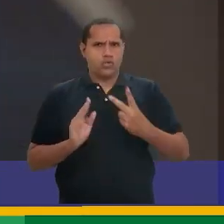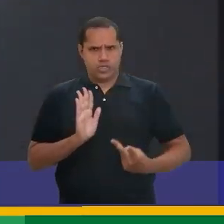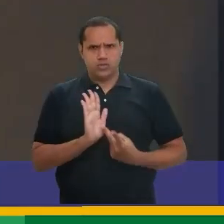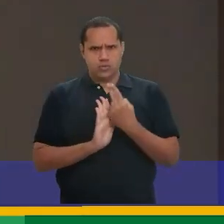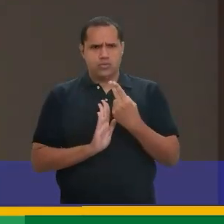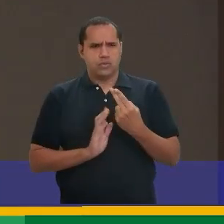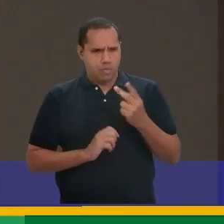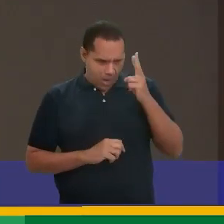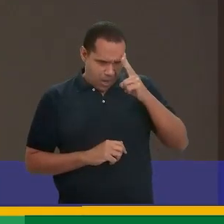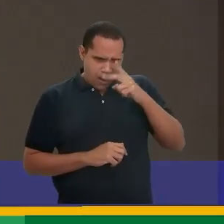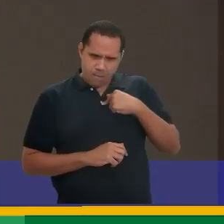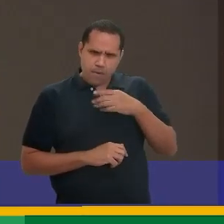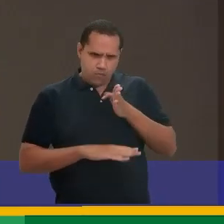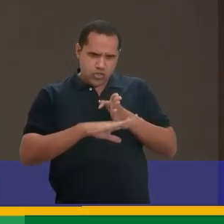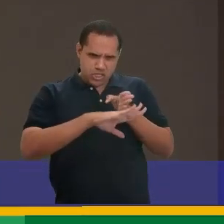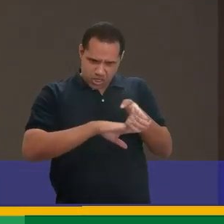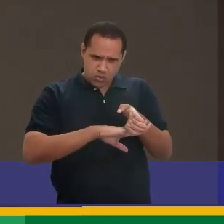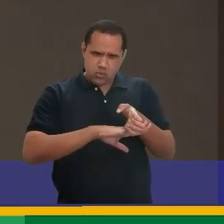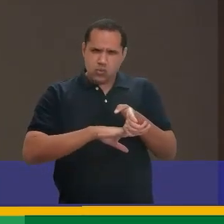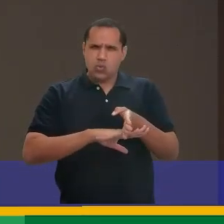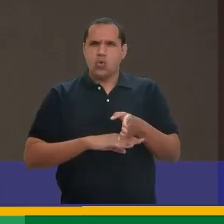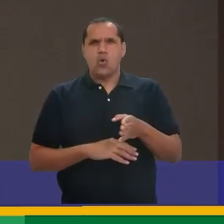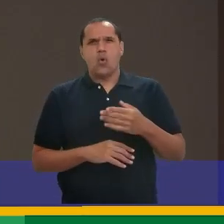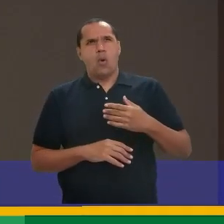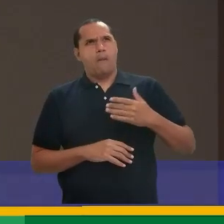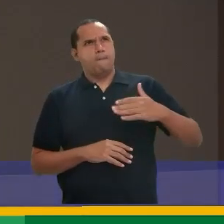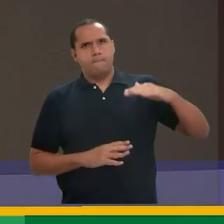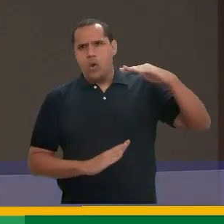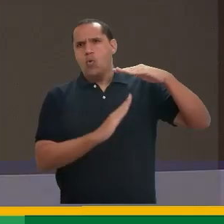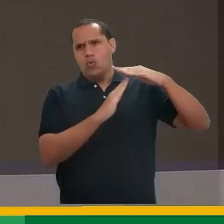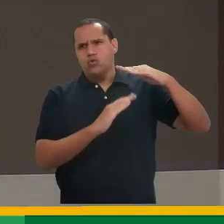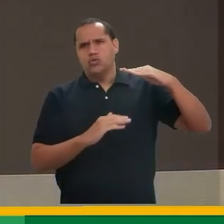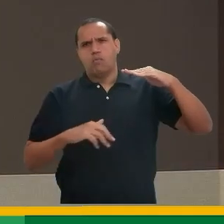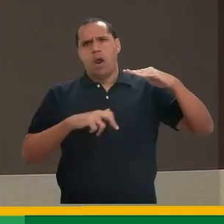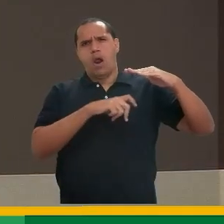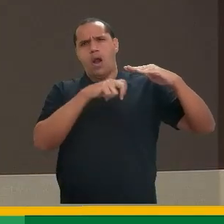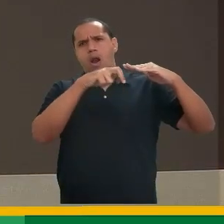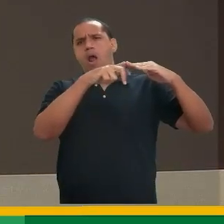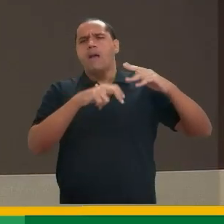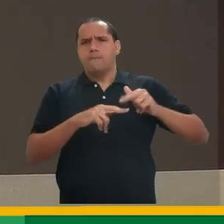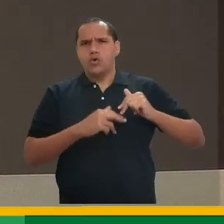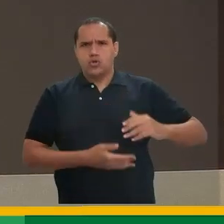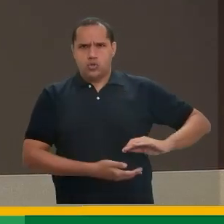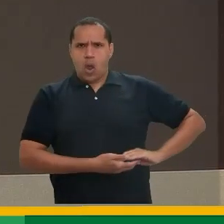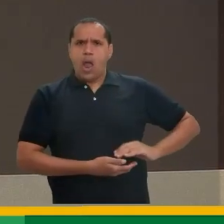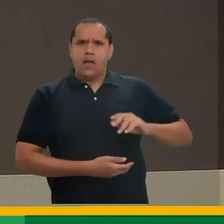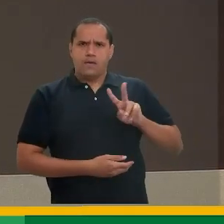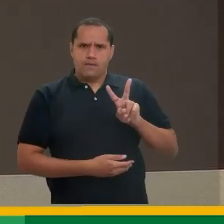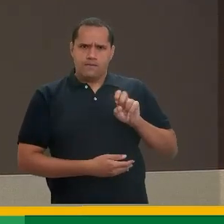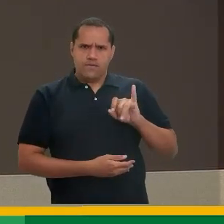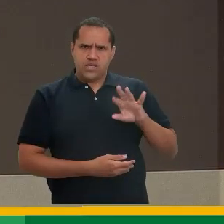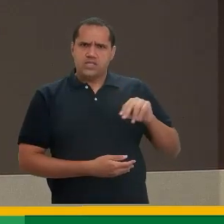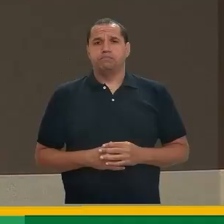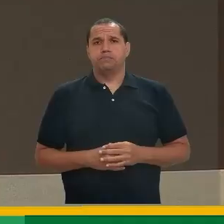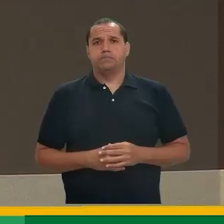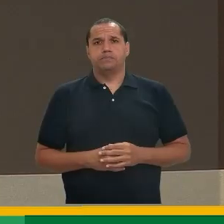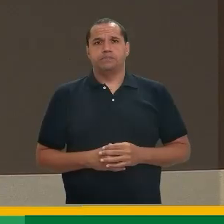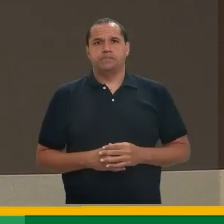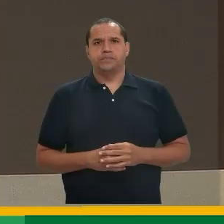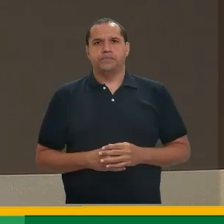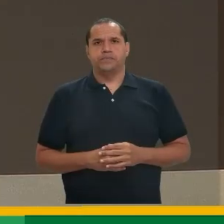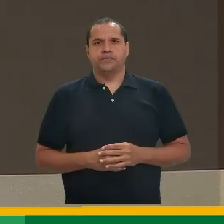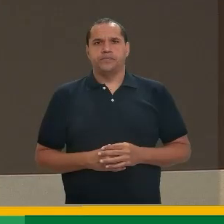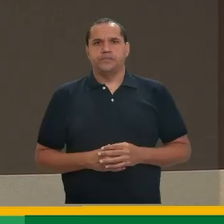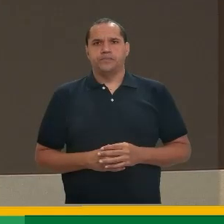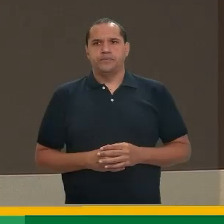célula na naquele último andar lá que tava prando de fazer a cirurgia de visícula ele já fez a cirurgia já tá Tá acompanhado não